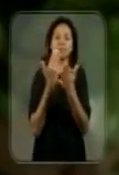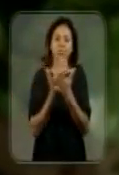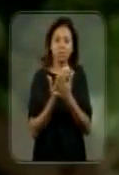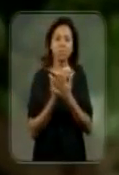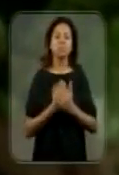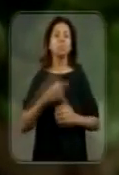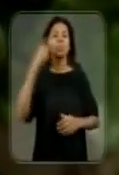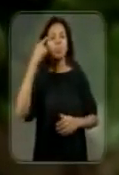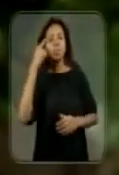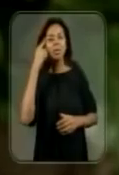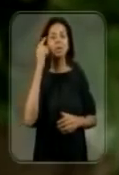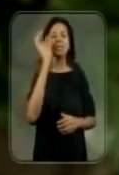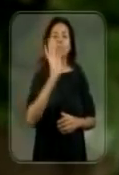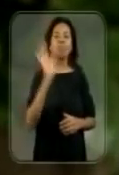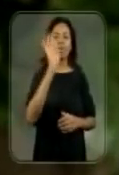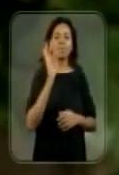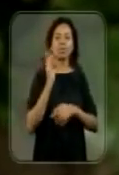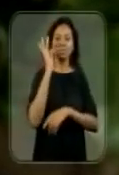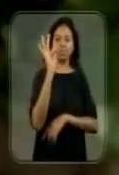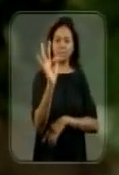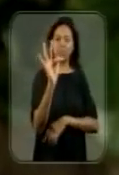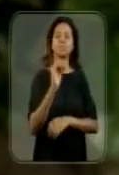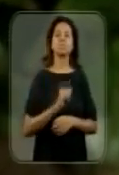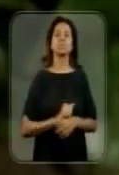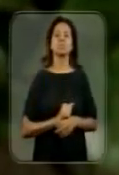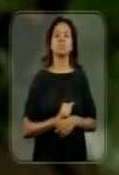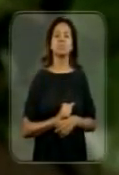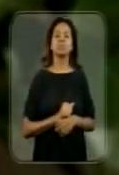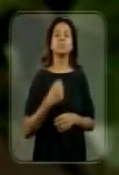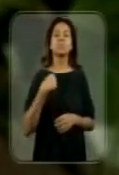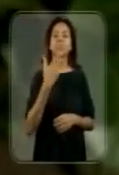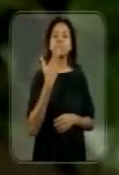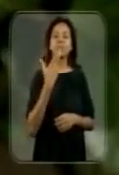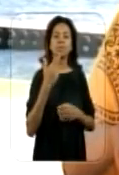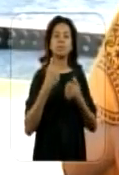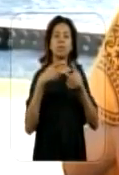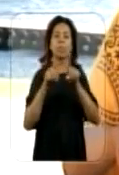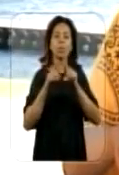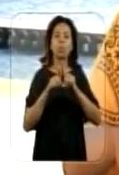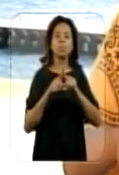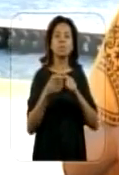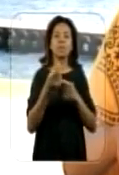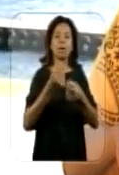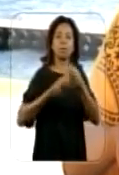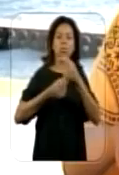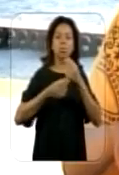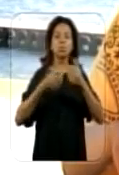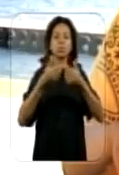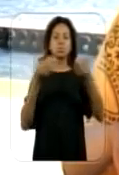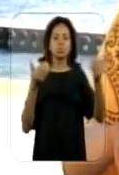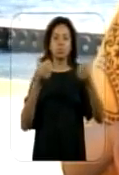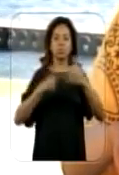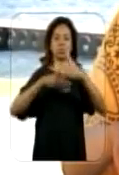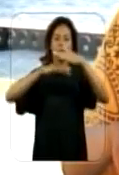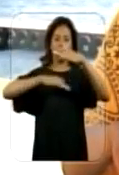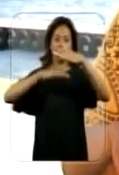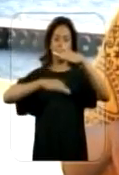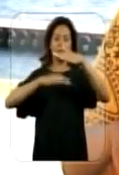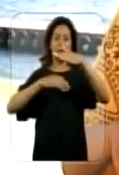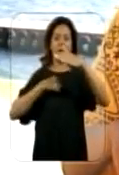trabalho, estudo, penso em fazer faculdade, penso não, vou fazer faculdade. E a gente vai abrir um negócio junto.